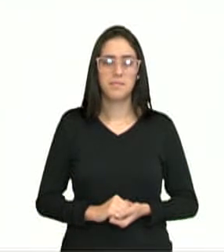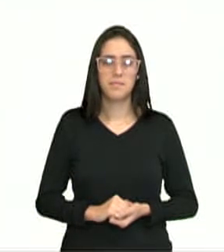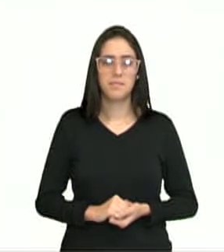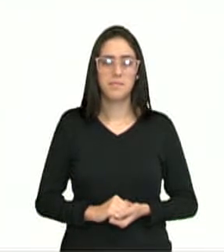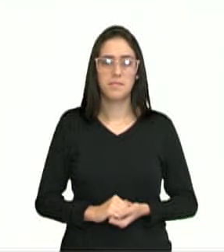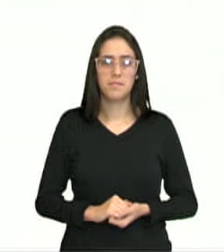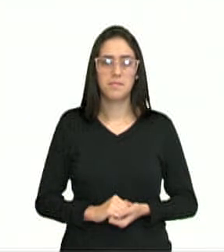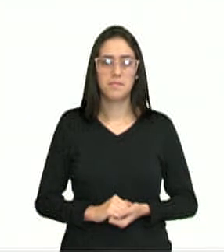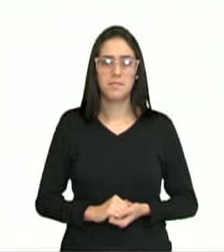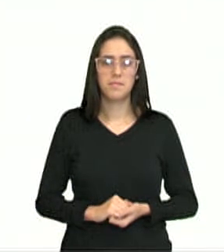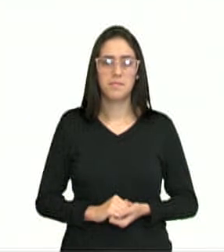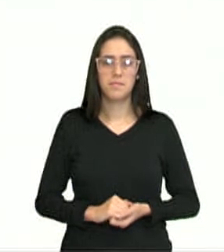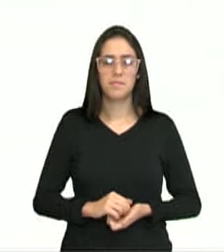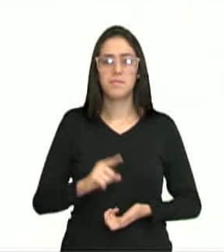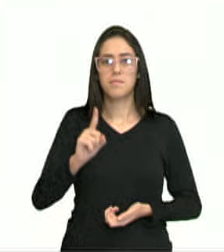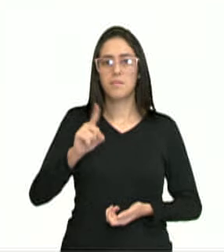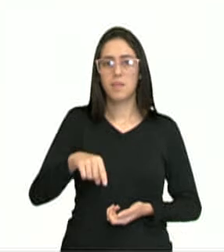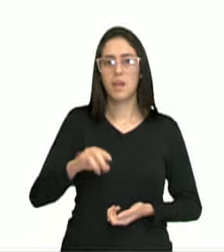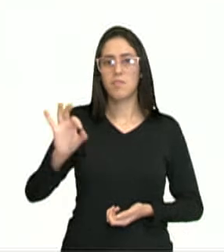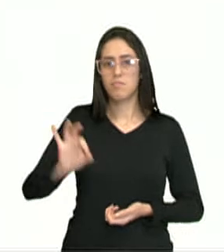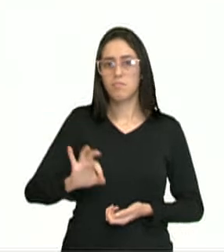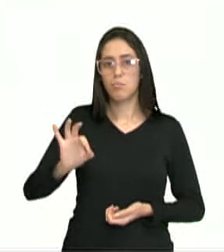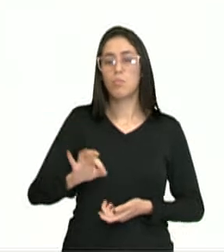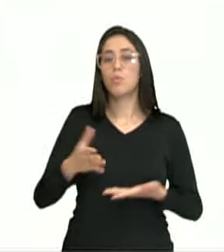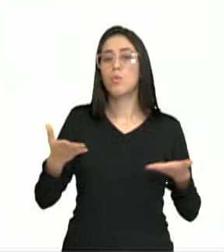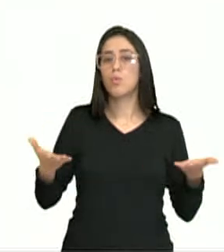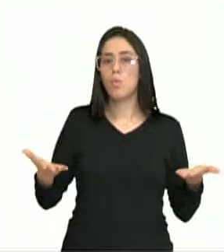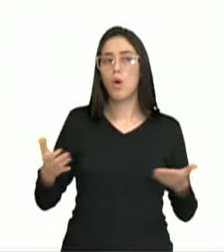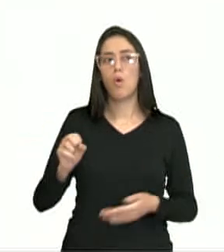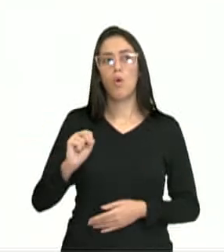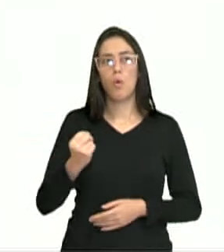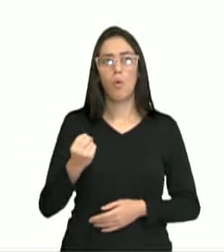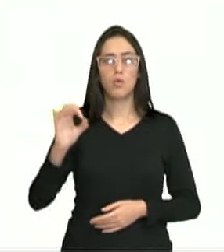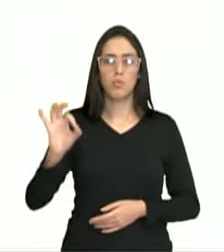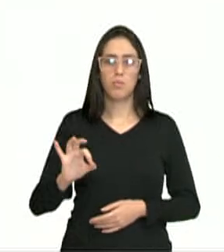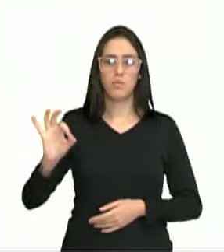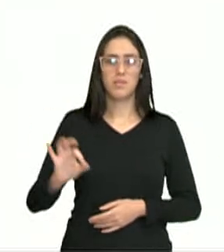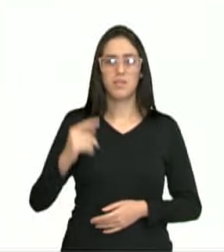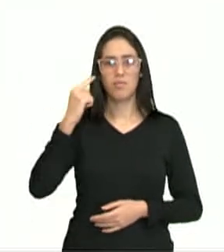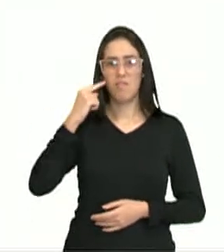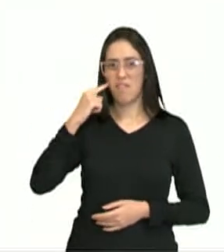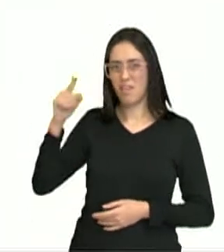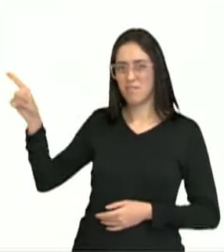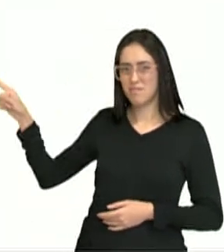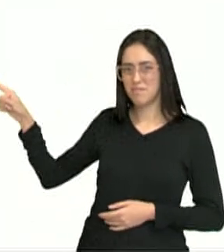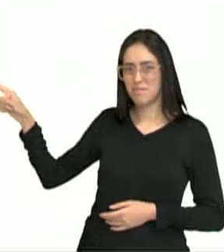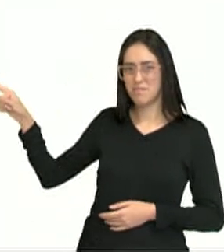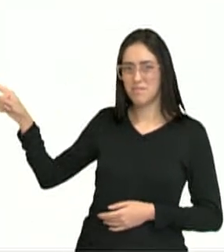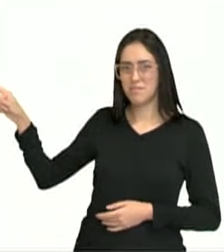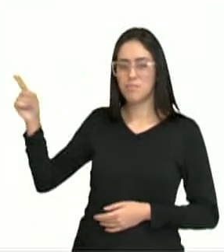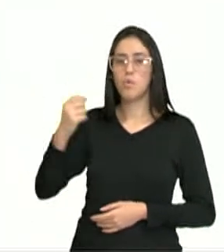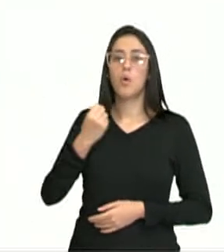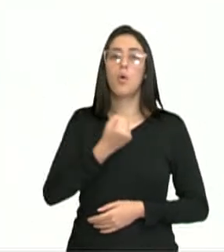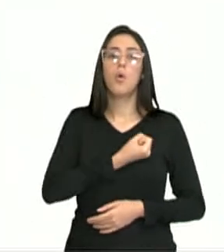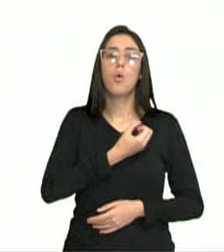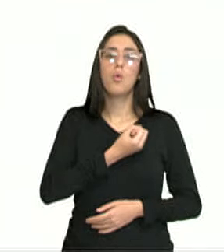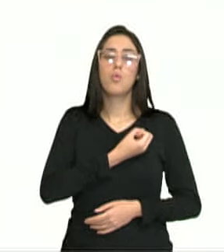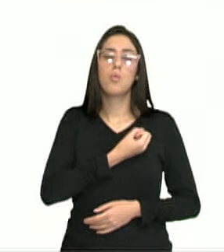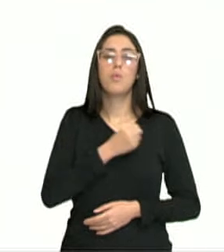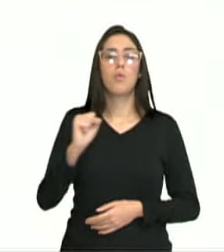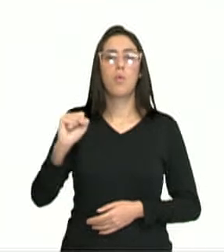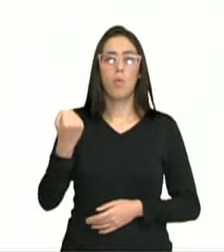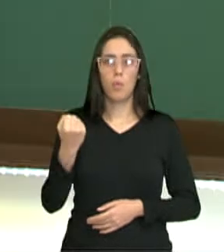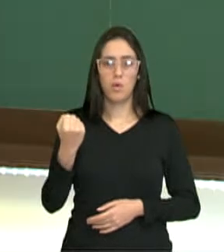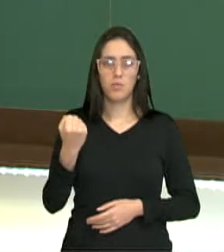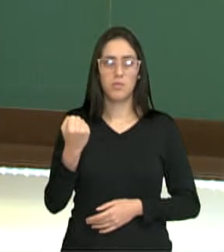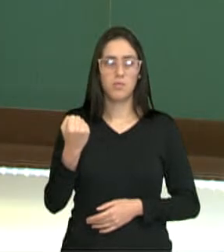de 8%, ó. Vocês observam aqui, ó, 8. E lá em